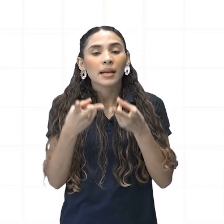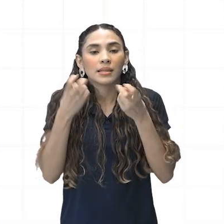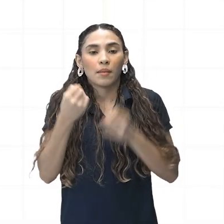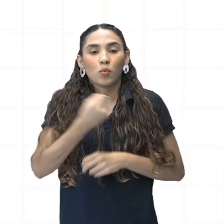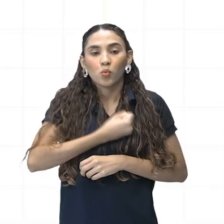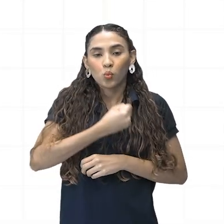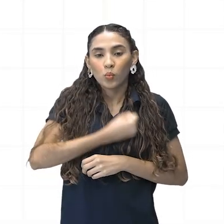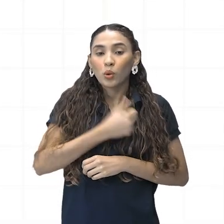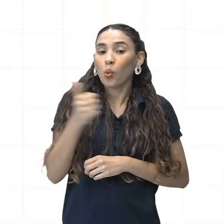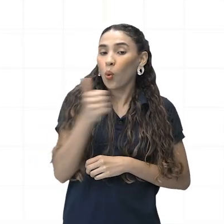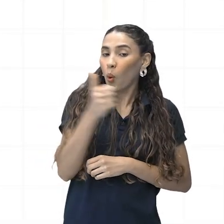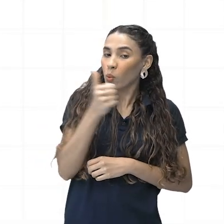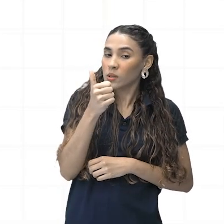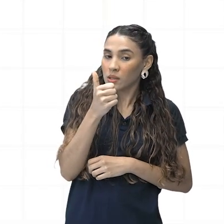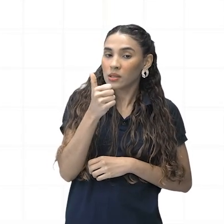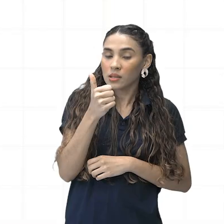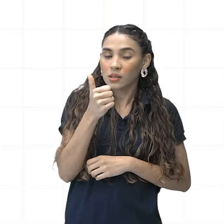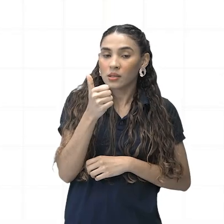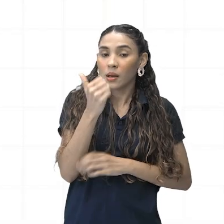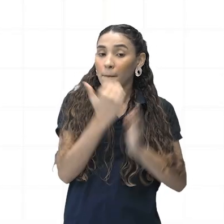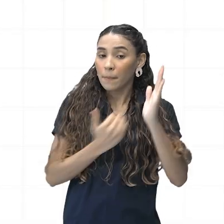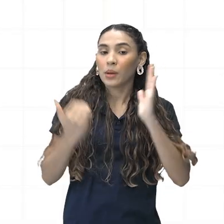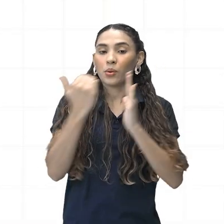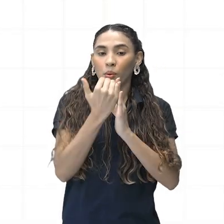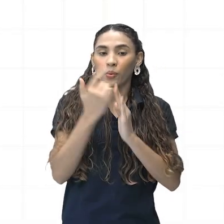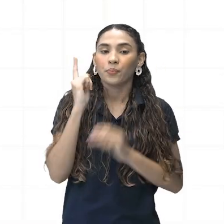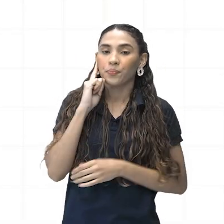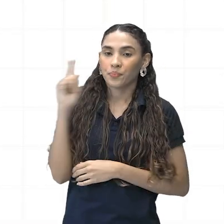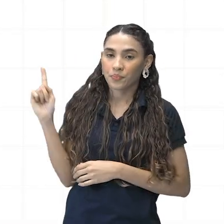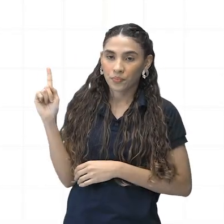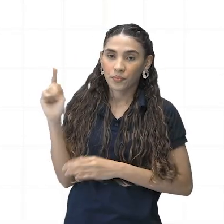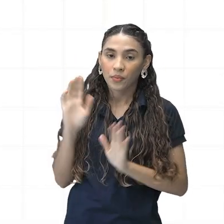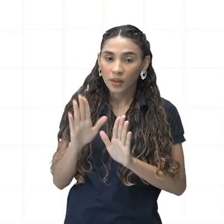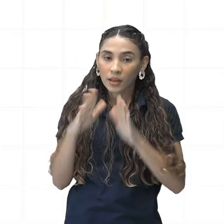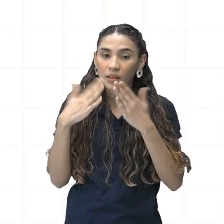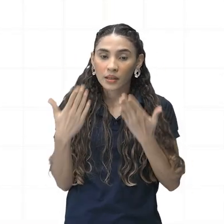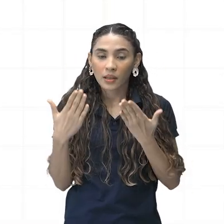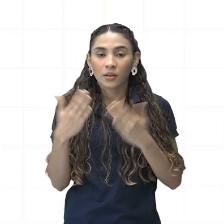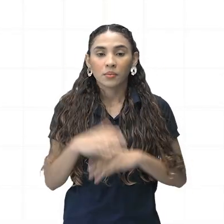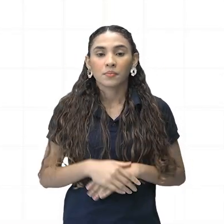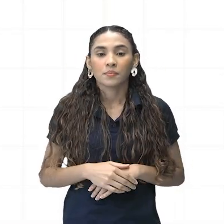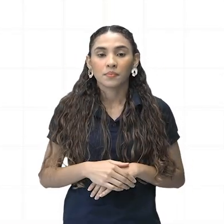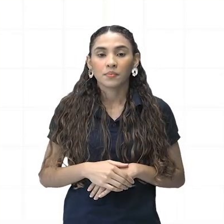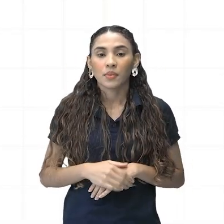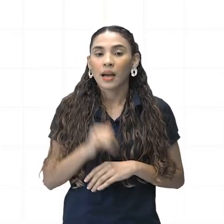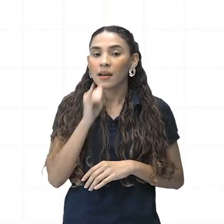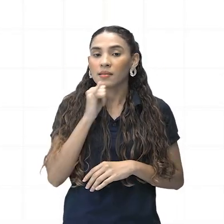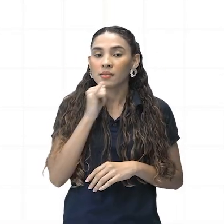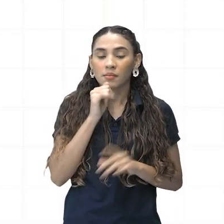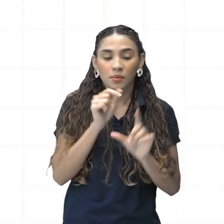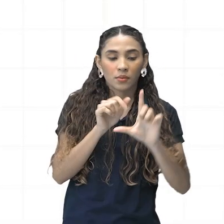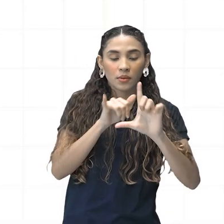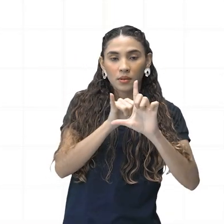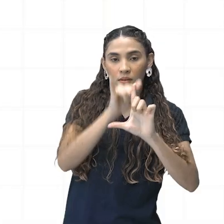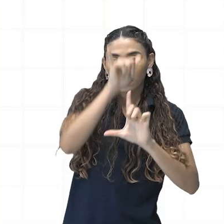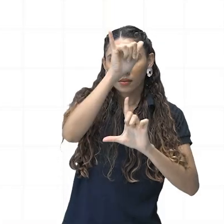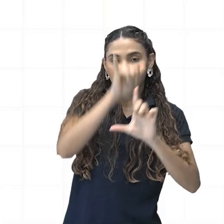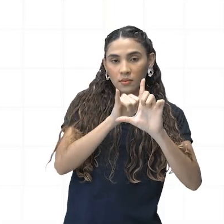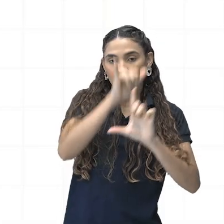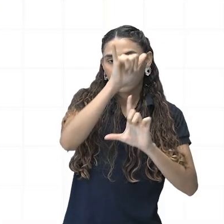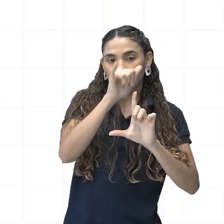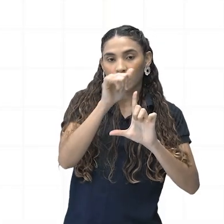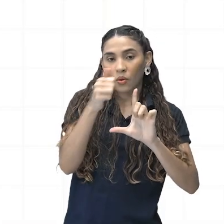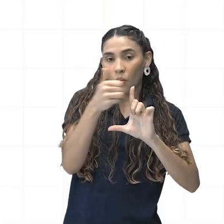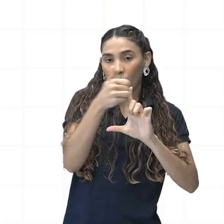é o 11, certo? Então, como o meu espaço aqui está limitado, eu vou dizer que o 11 está bem aqui.